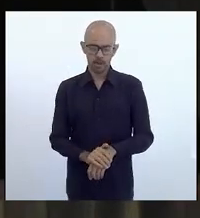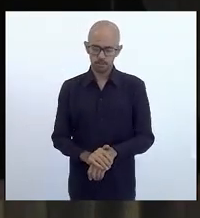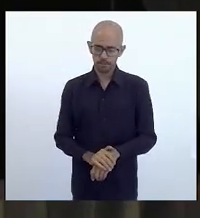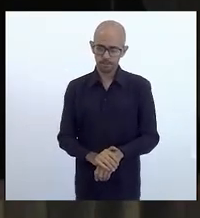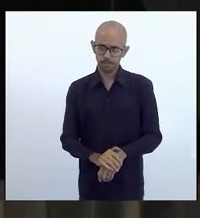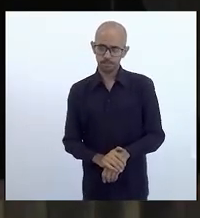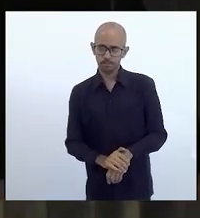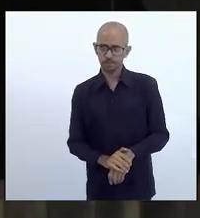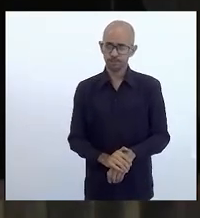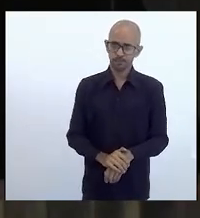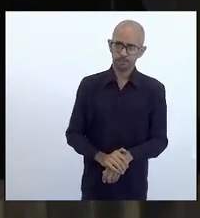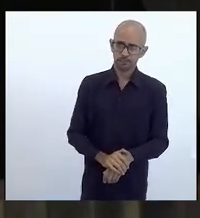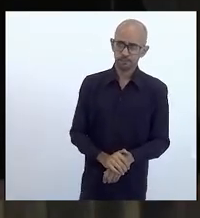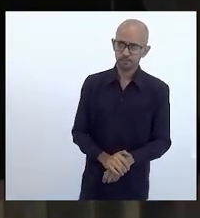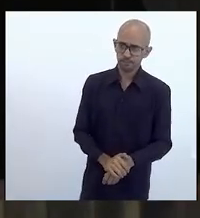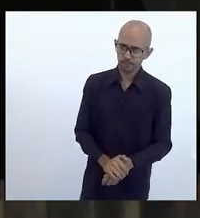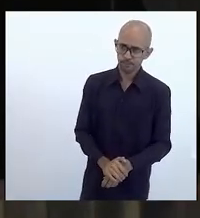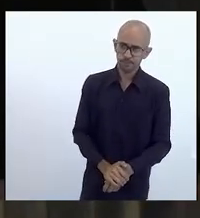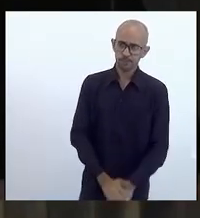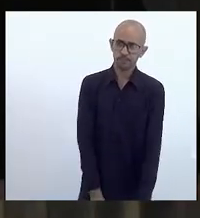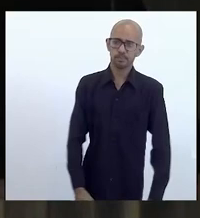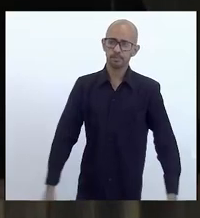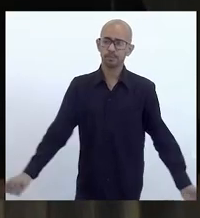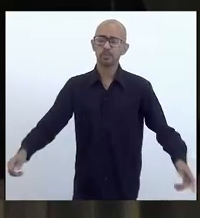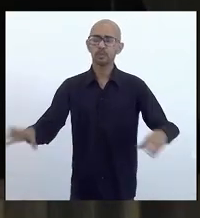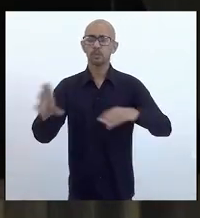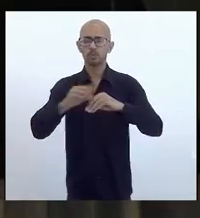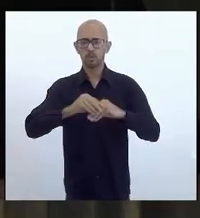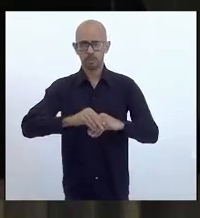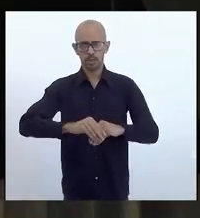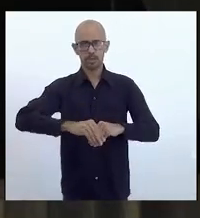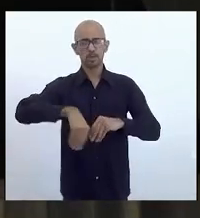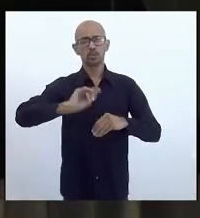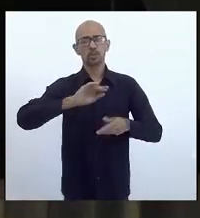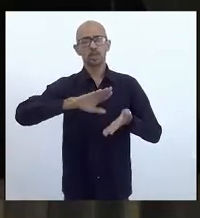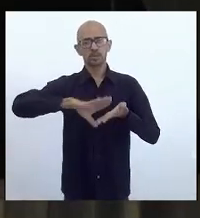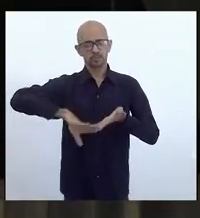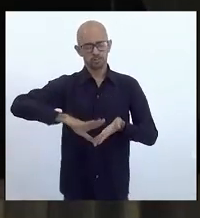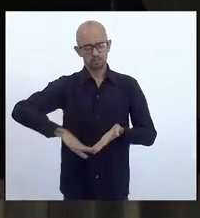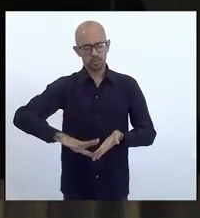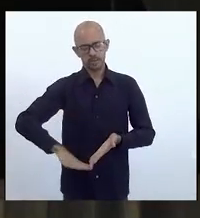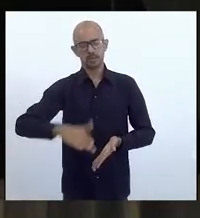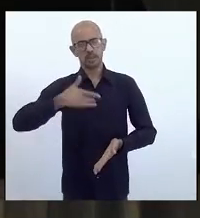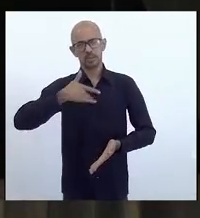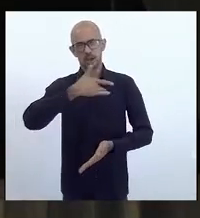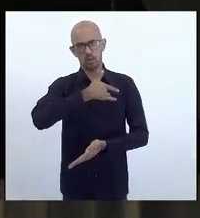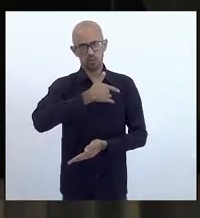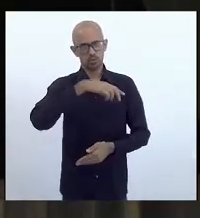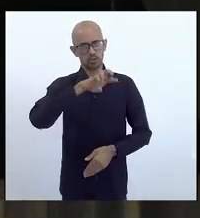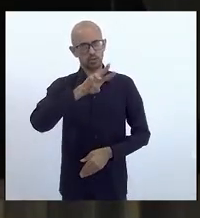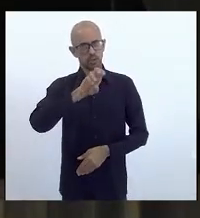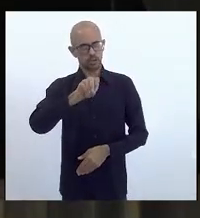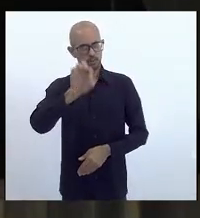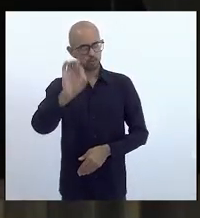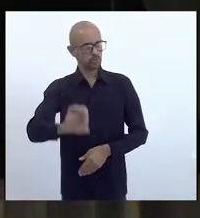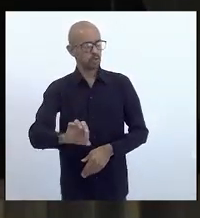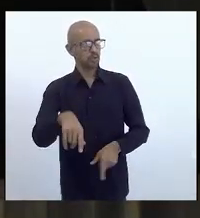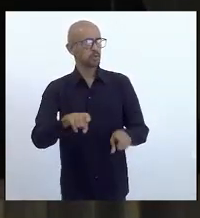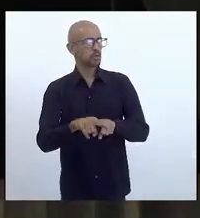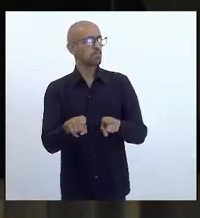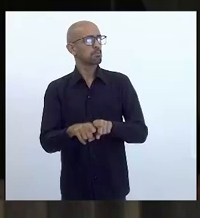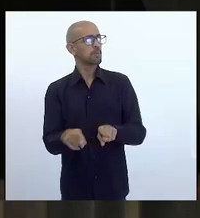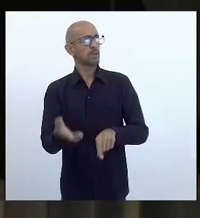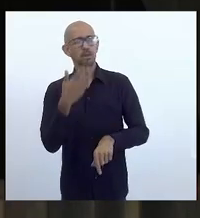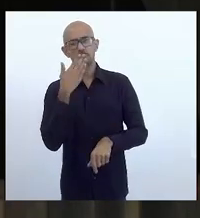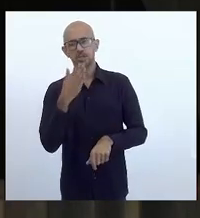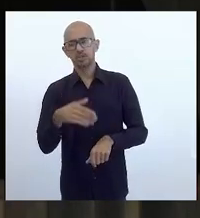apoiado, da despesa na área da saúde de quase 30%, e quero chamar a atenção aqui, já que eu